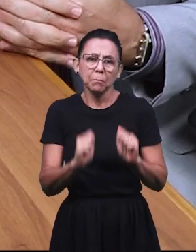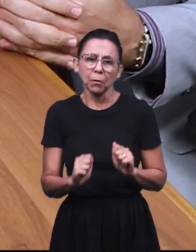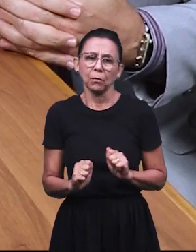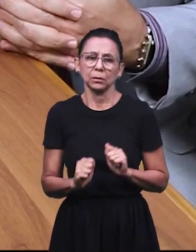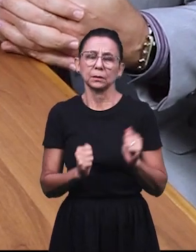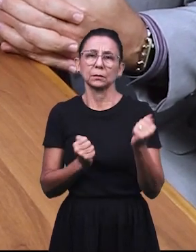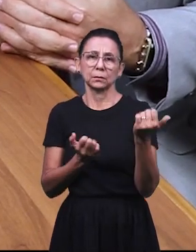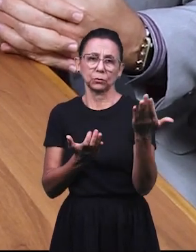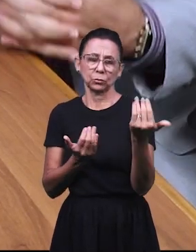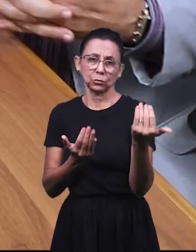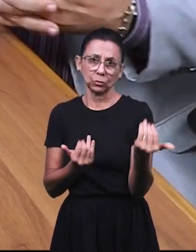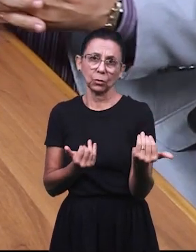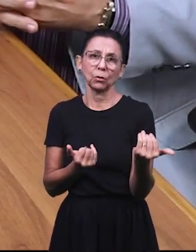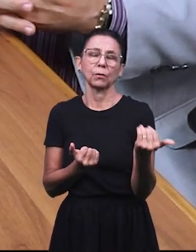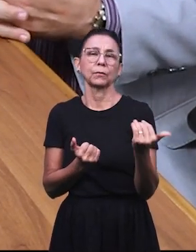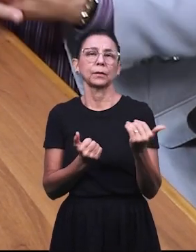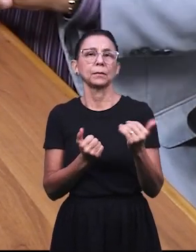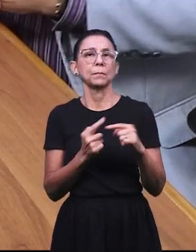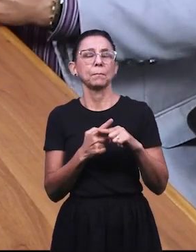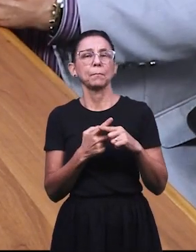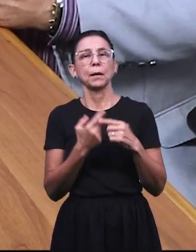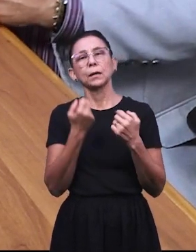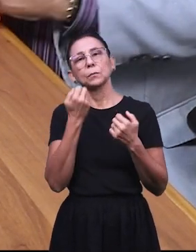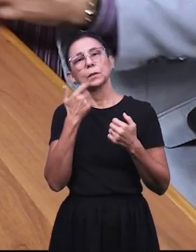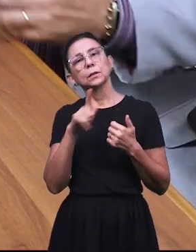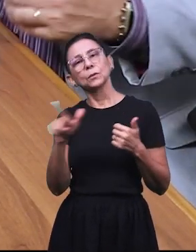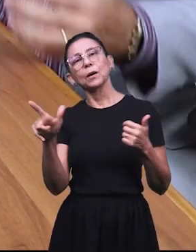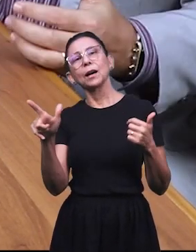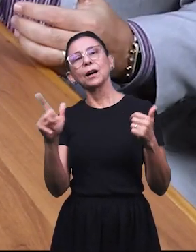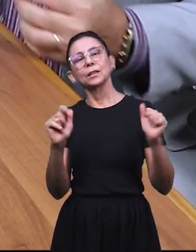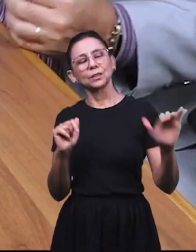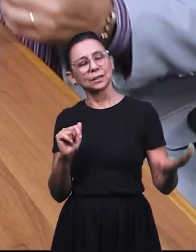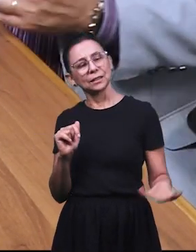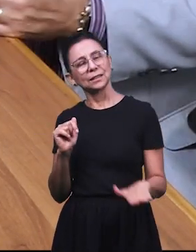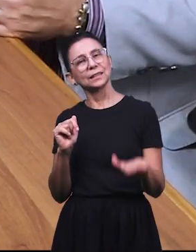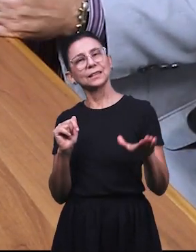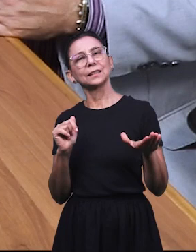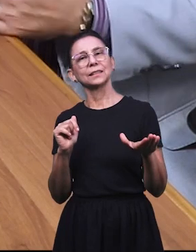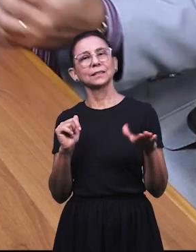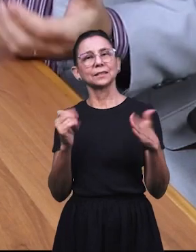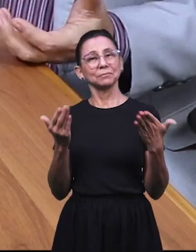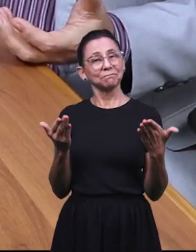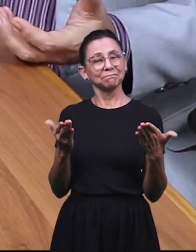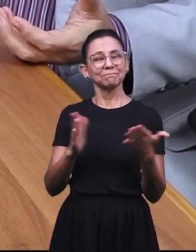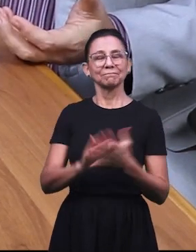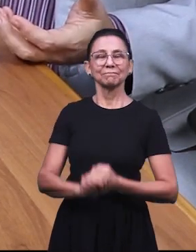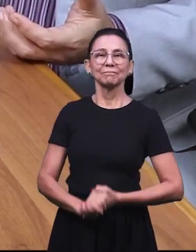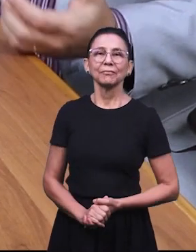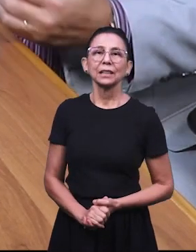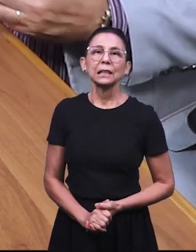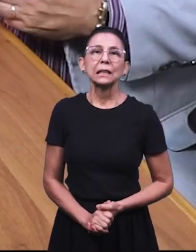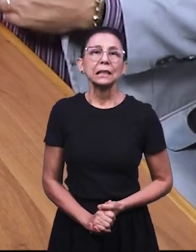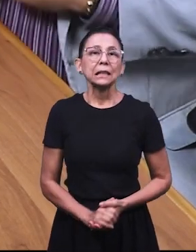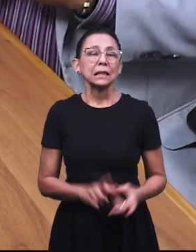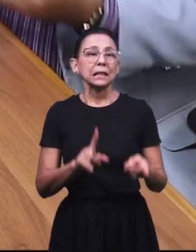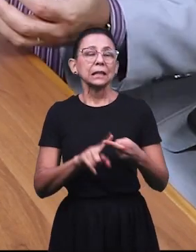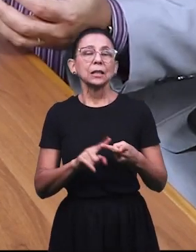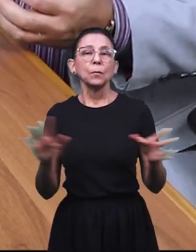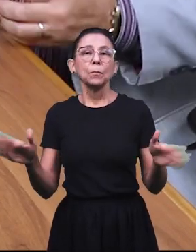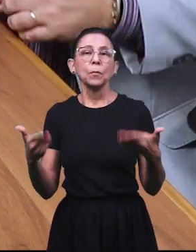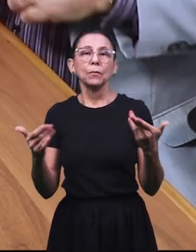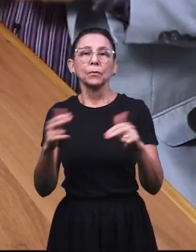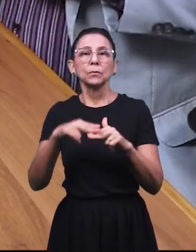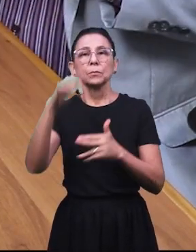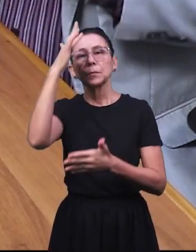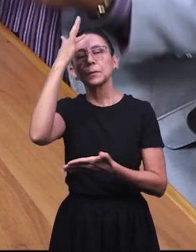é um conteúdo infantil. Não que outra pessoa, um adulto, um jovem, não possa consumir o programa. Mas a linguagem